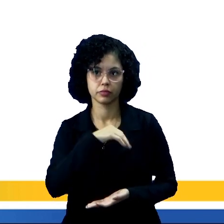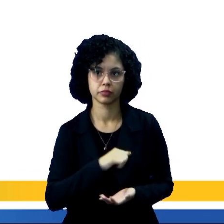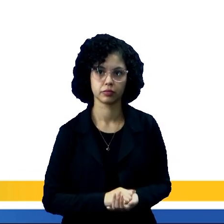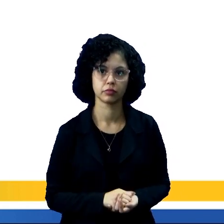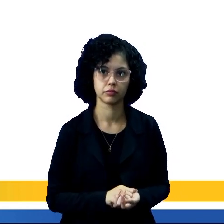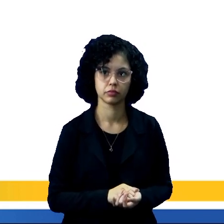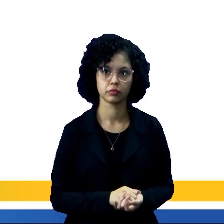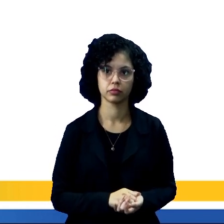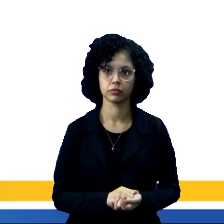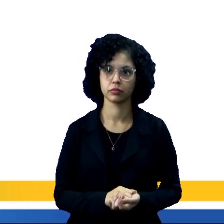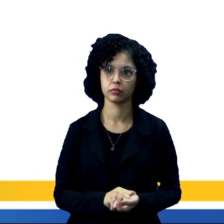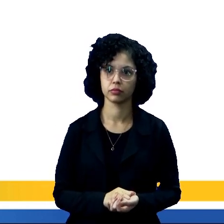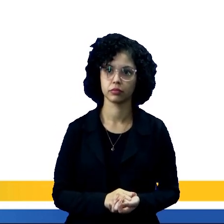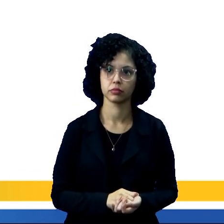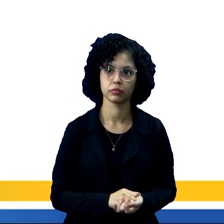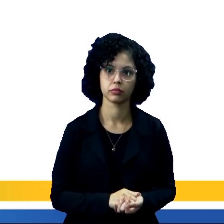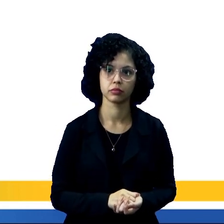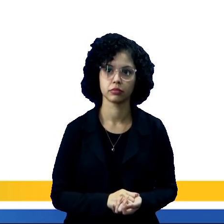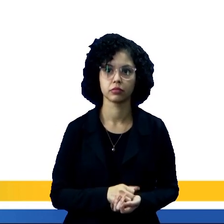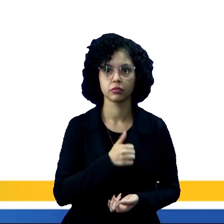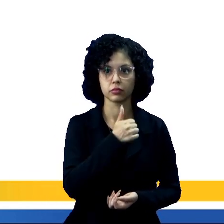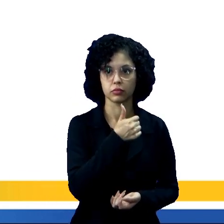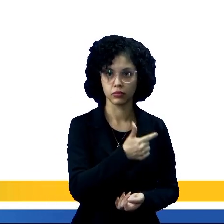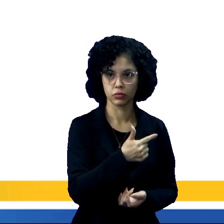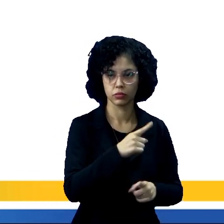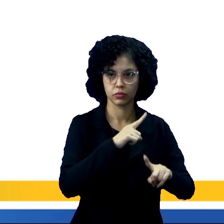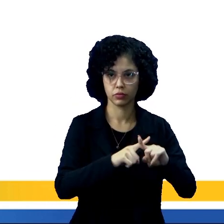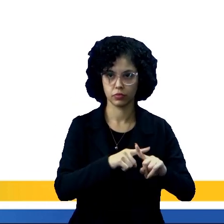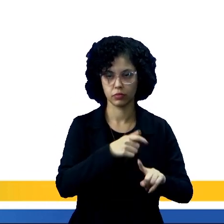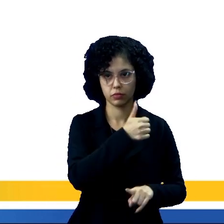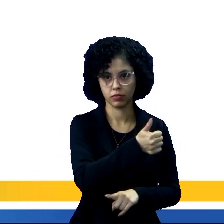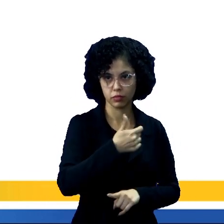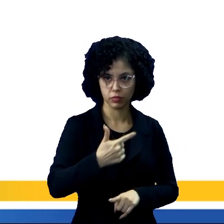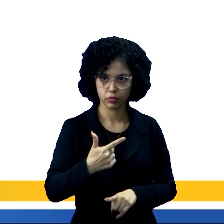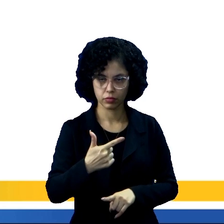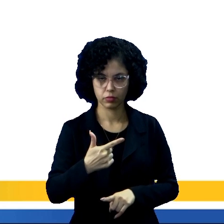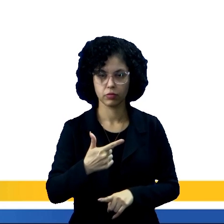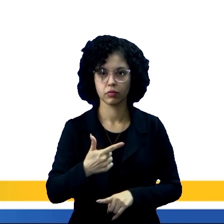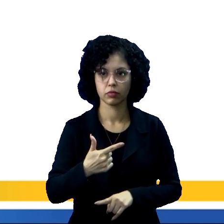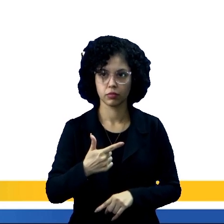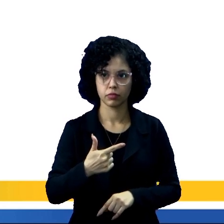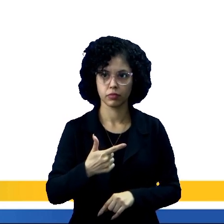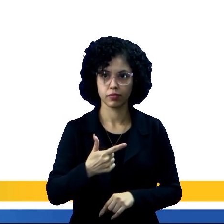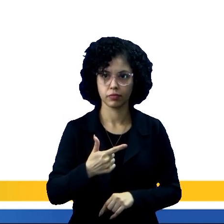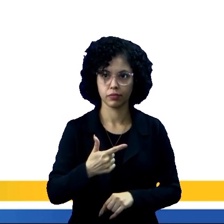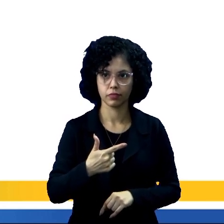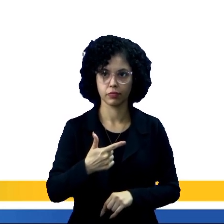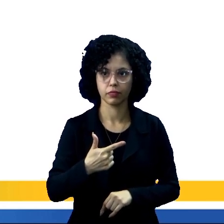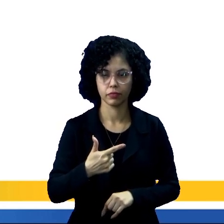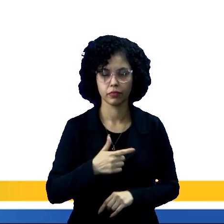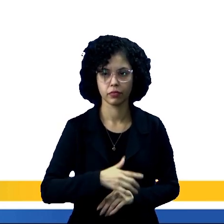lá. Então, ele vai ficar, a área total é igual a 2, né?